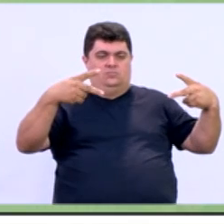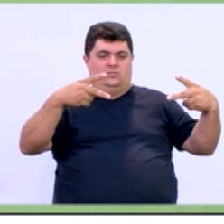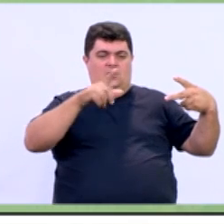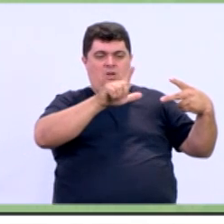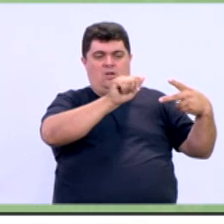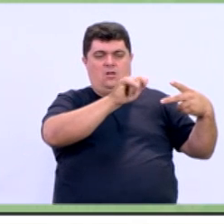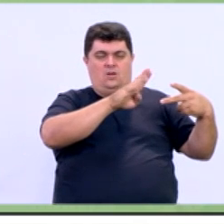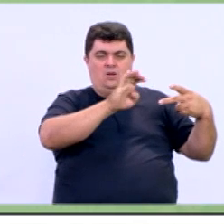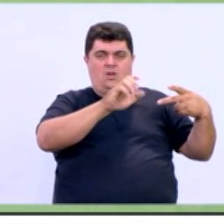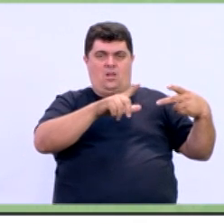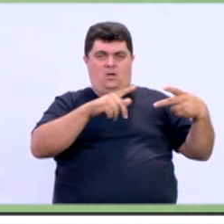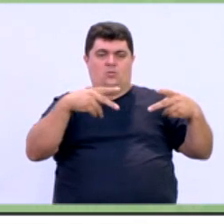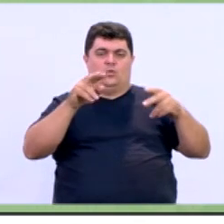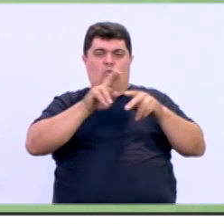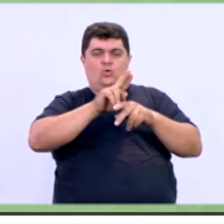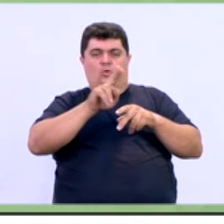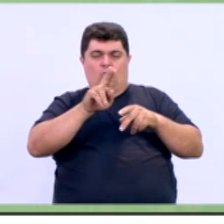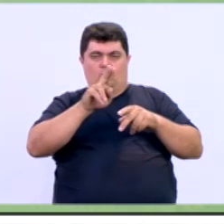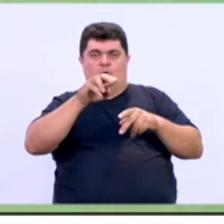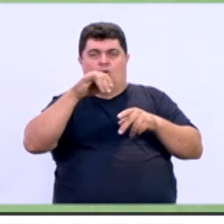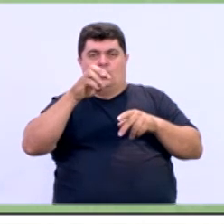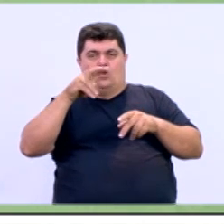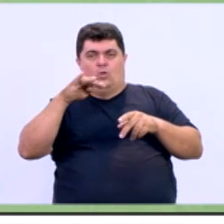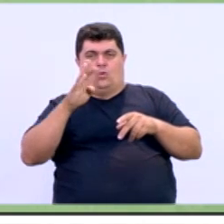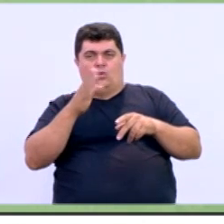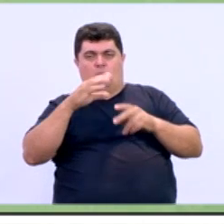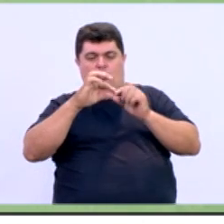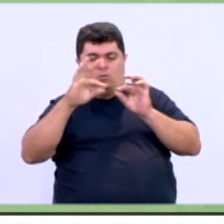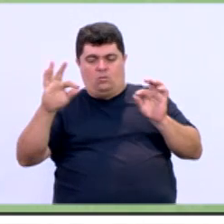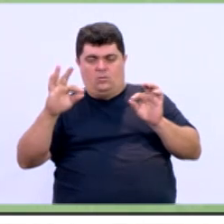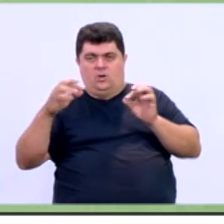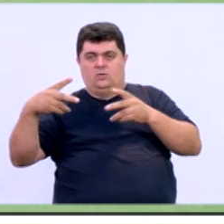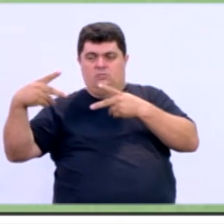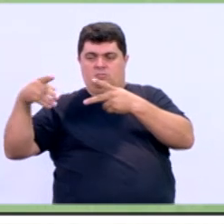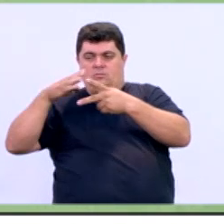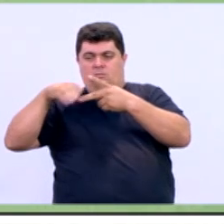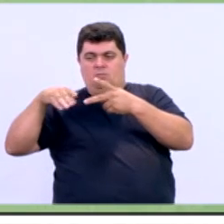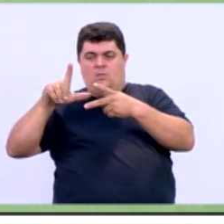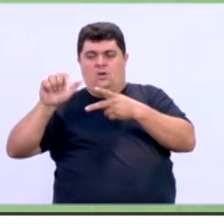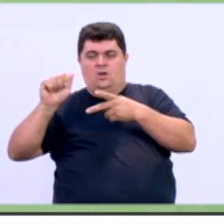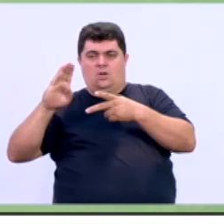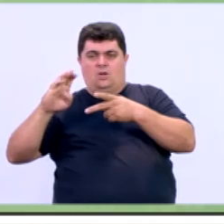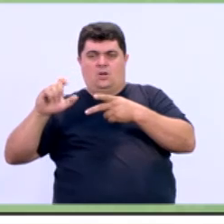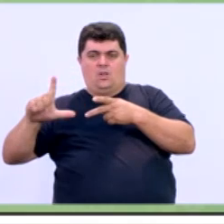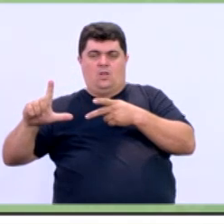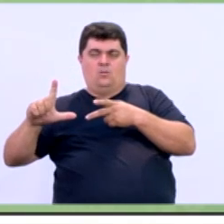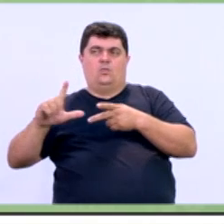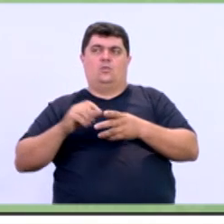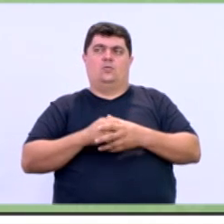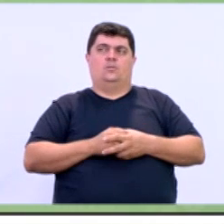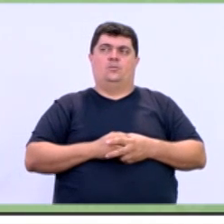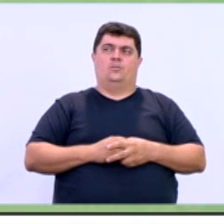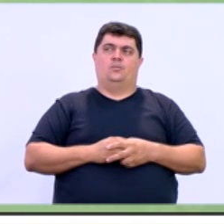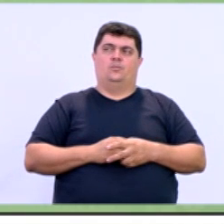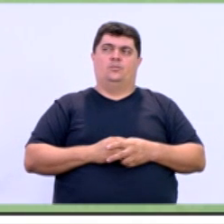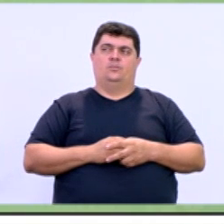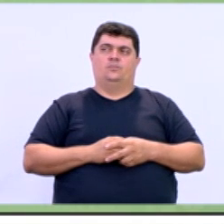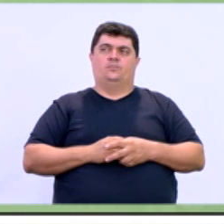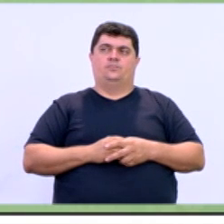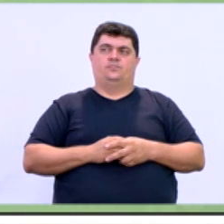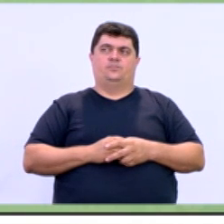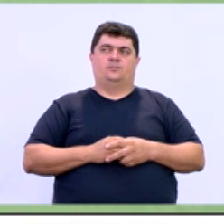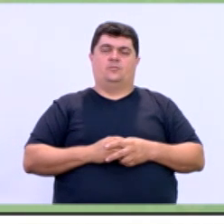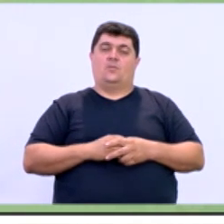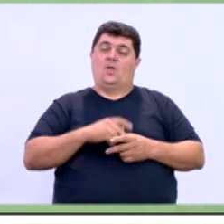para informar para que serve cada campo do formulário. Por isso, eles são chamados de rótulo. Então, a